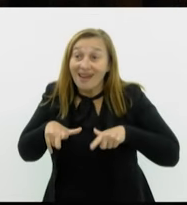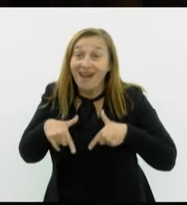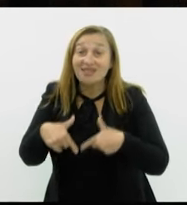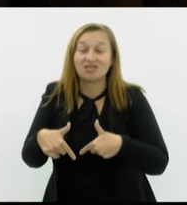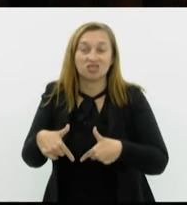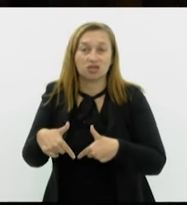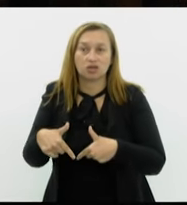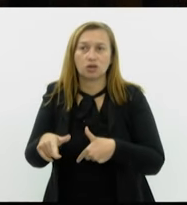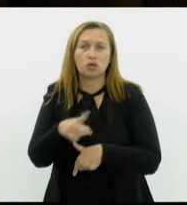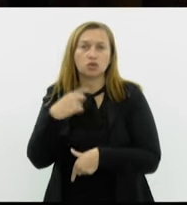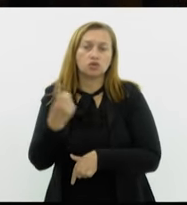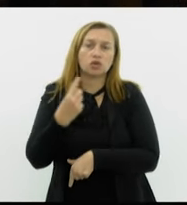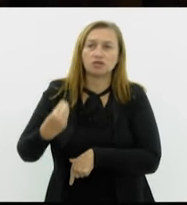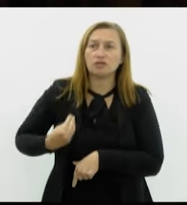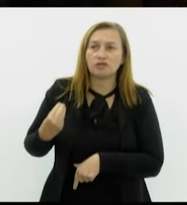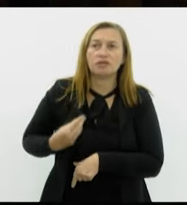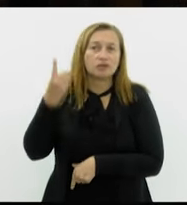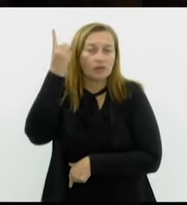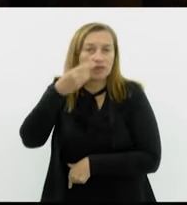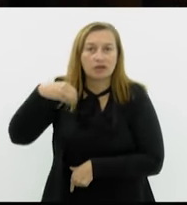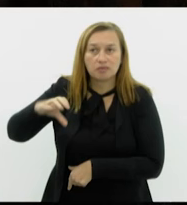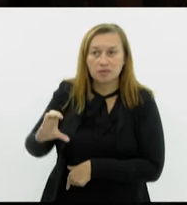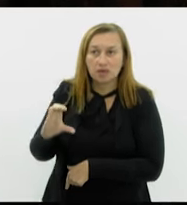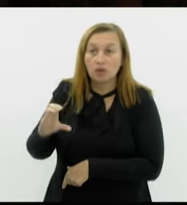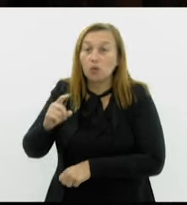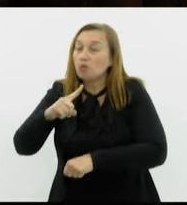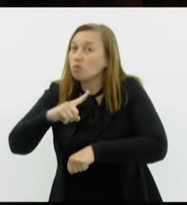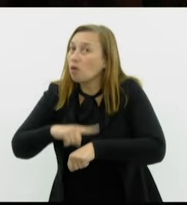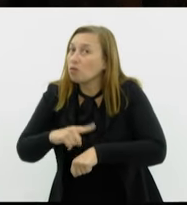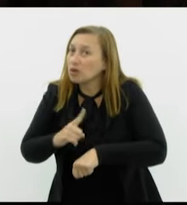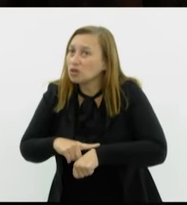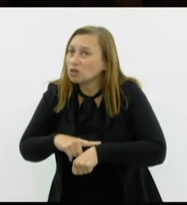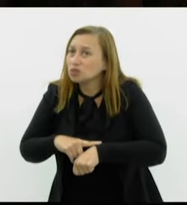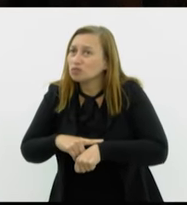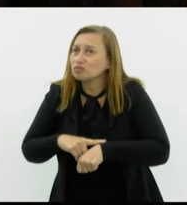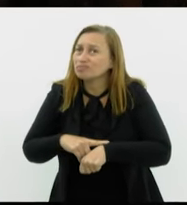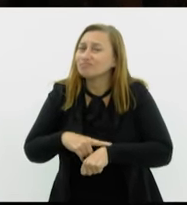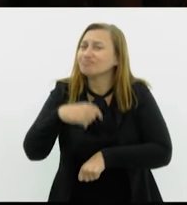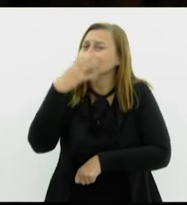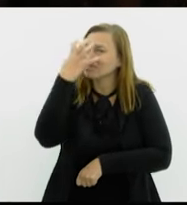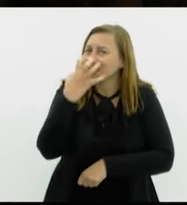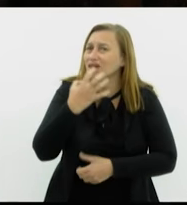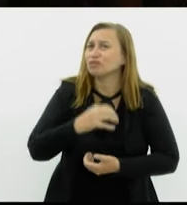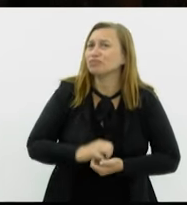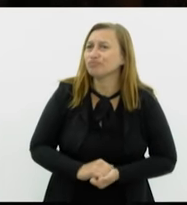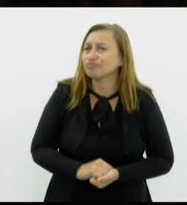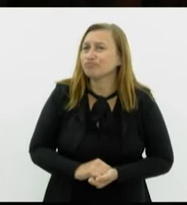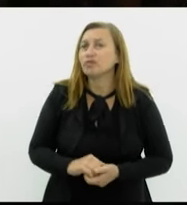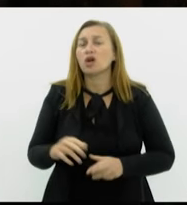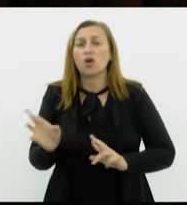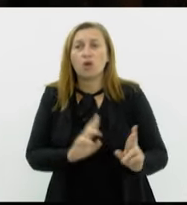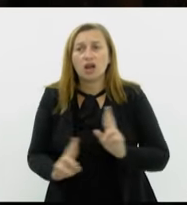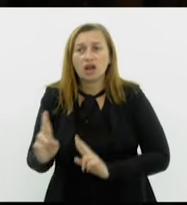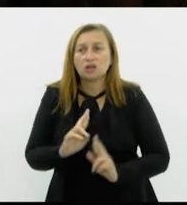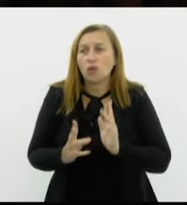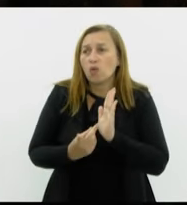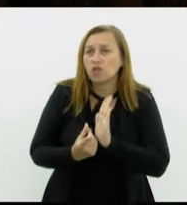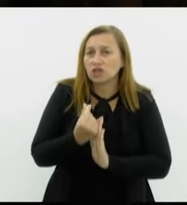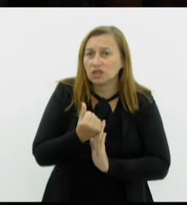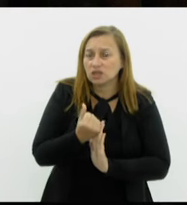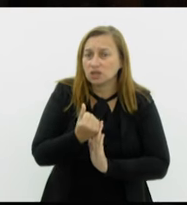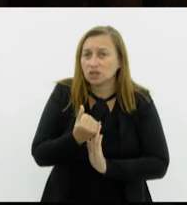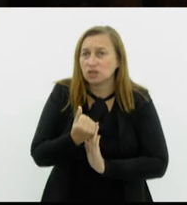Nós vivemos, deputado Carlos Mink, um momento extremamente grave em relação às finanças do nosso Estado.